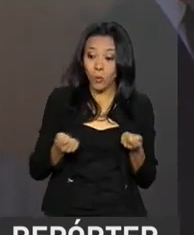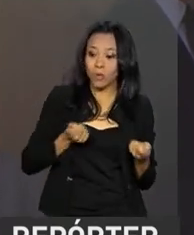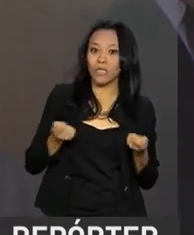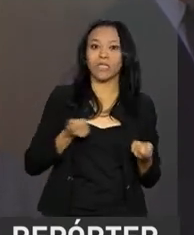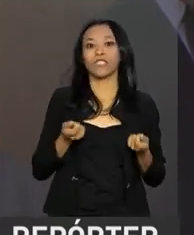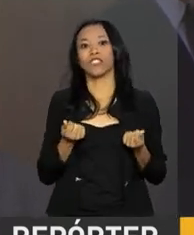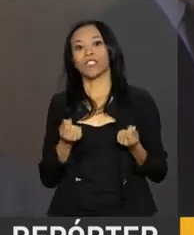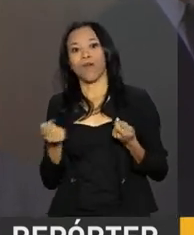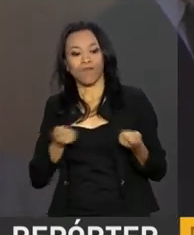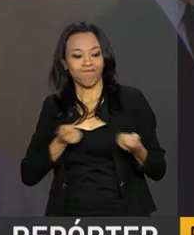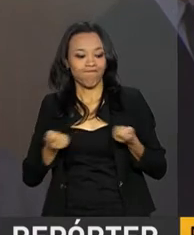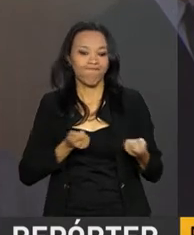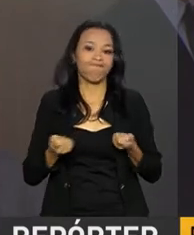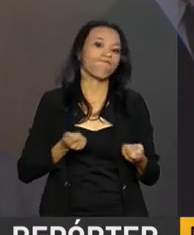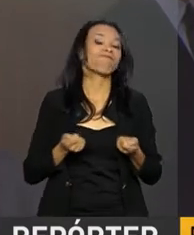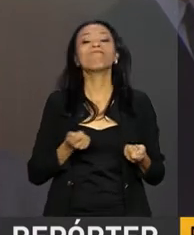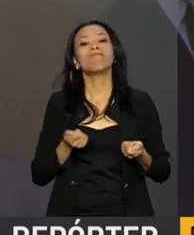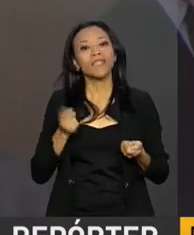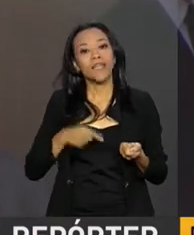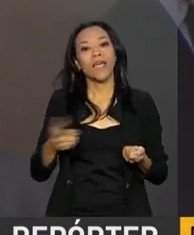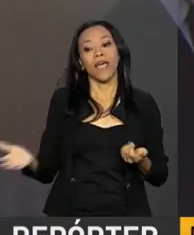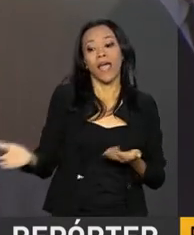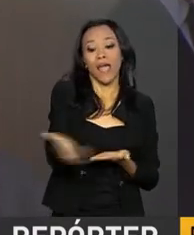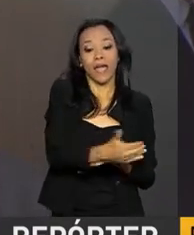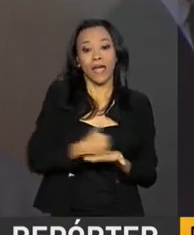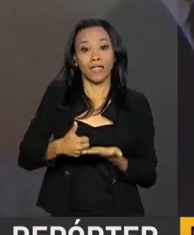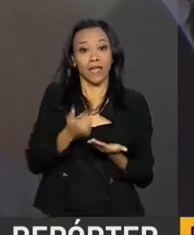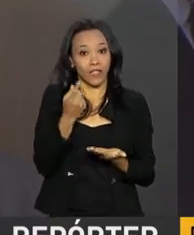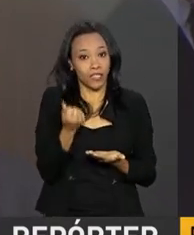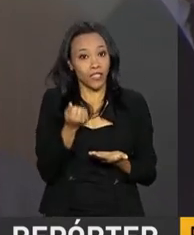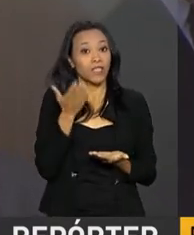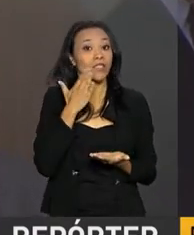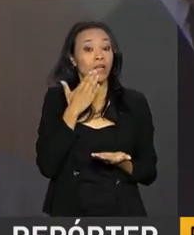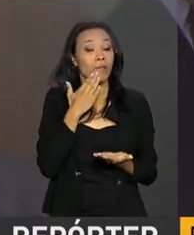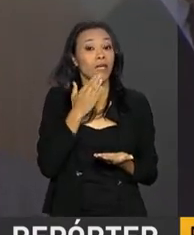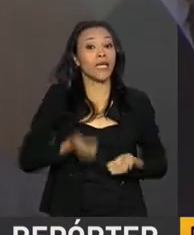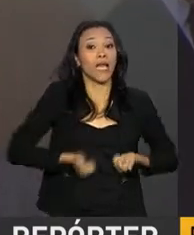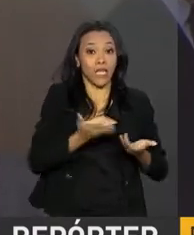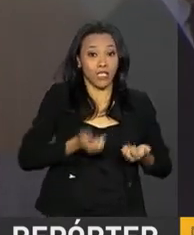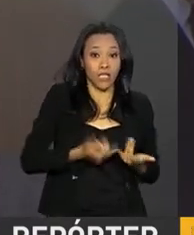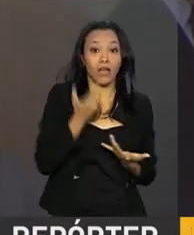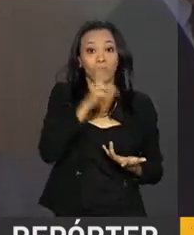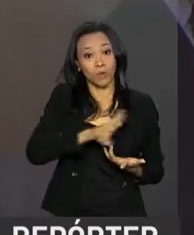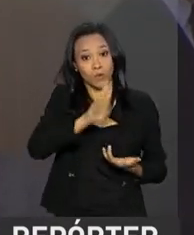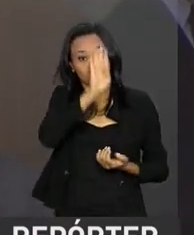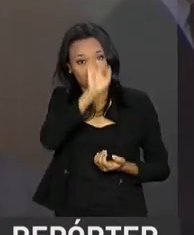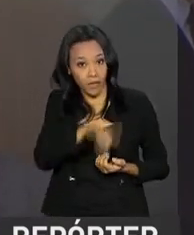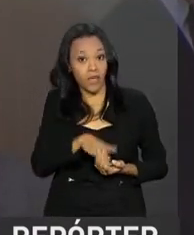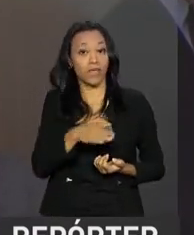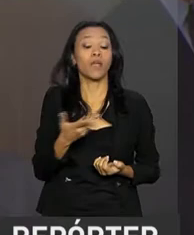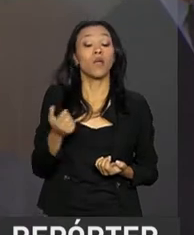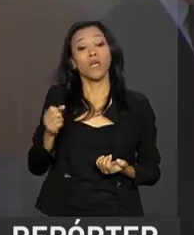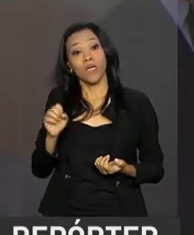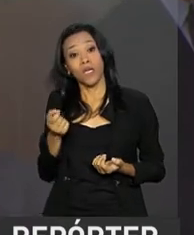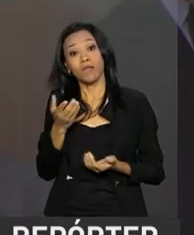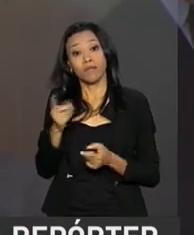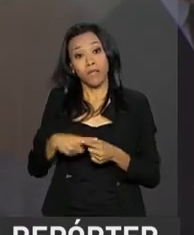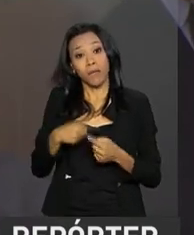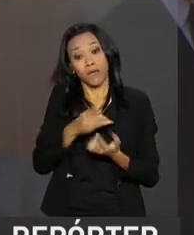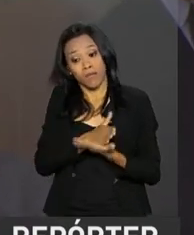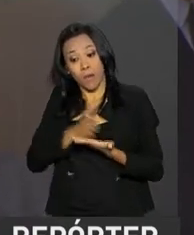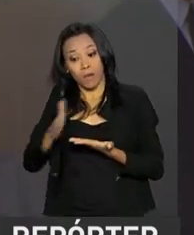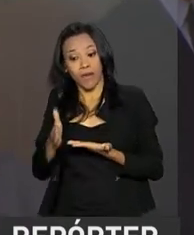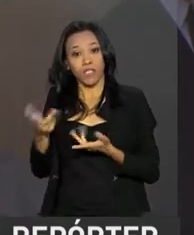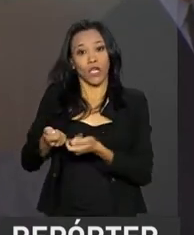gestão é você poder ver cada melhor gastar melhor recurso ou então de outra forma inversa economizar uma parte para sobrar recursos